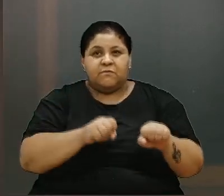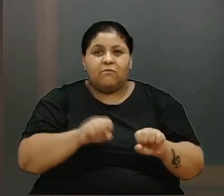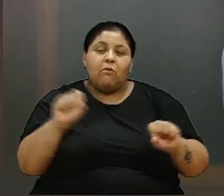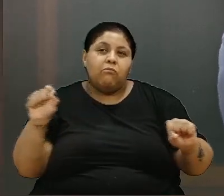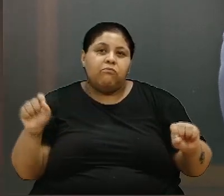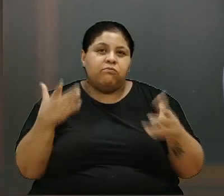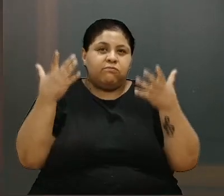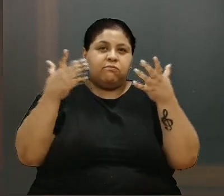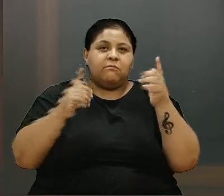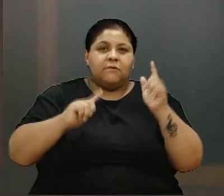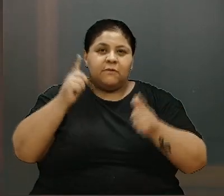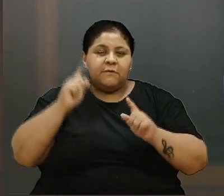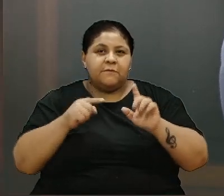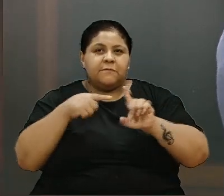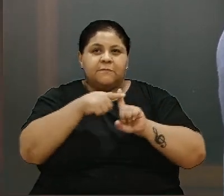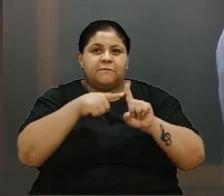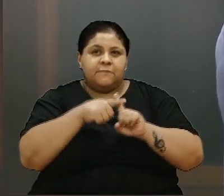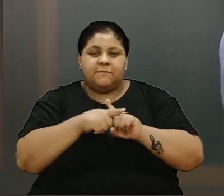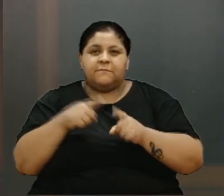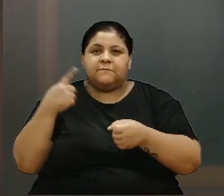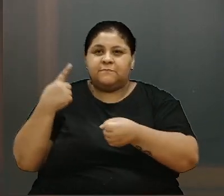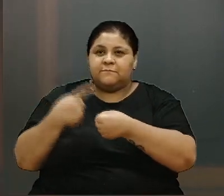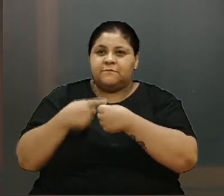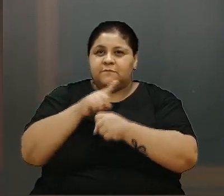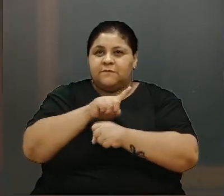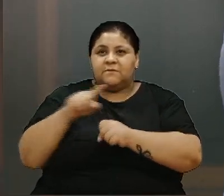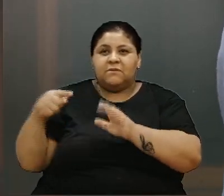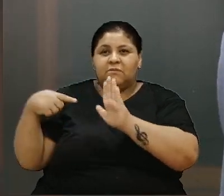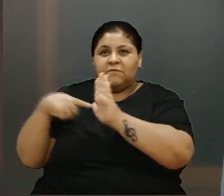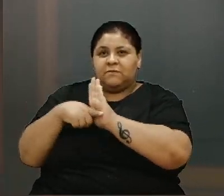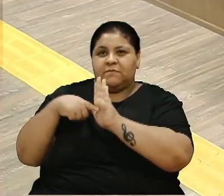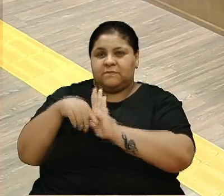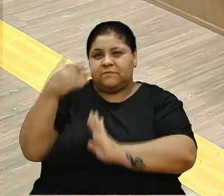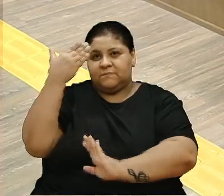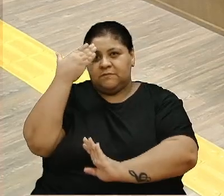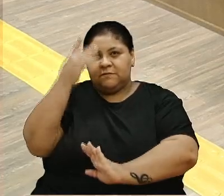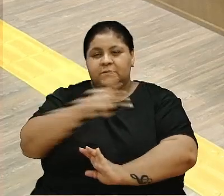comemorando que o Carnaval foi algo positivo para a nossa cidade e não algo negativo. Obrigado, senhor presidente. Obrigado, vereador André.